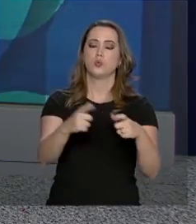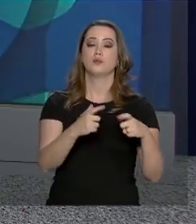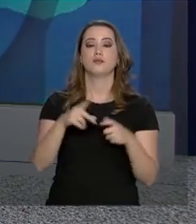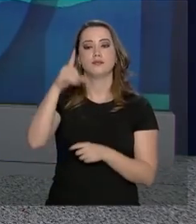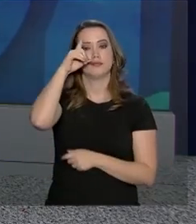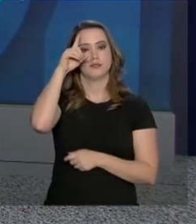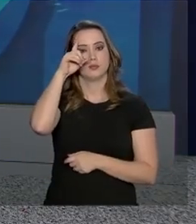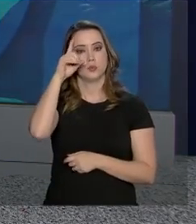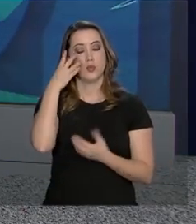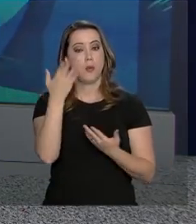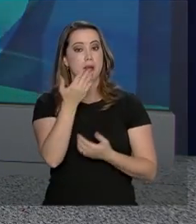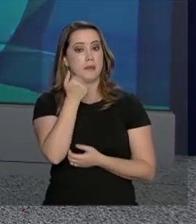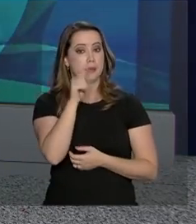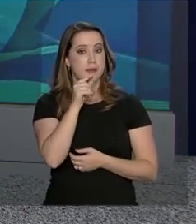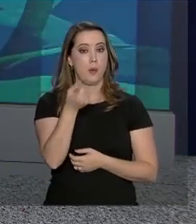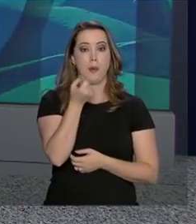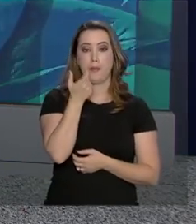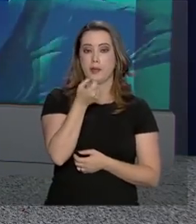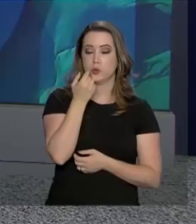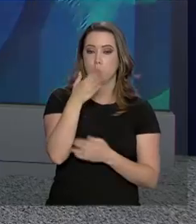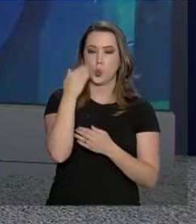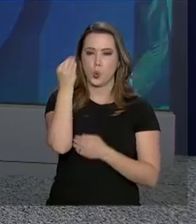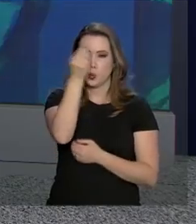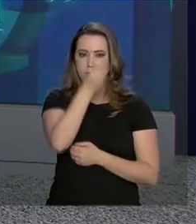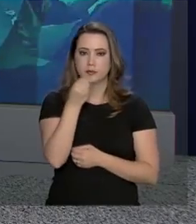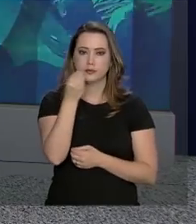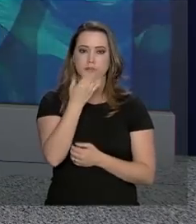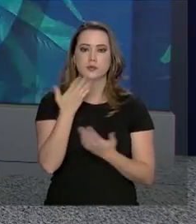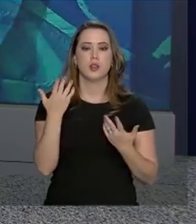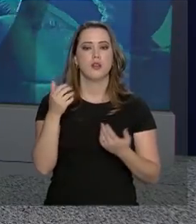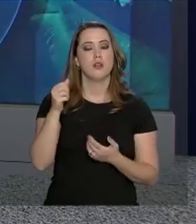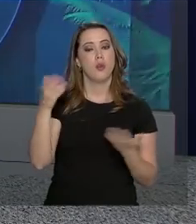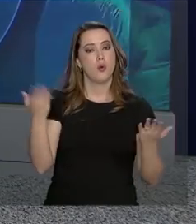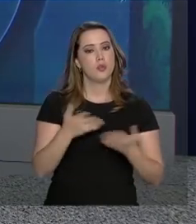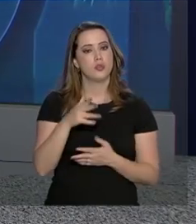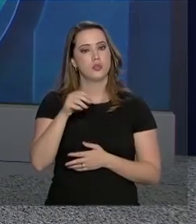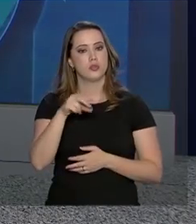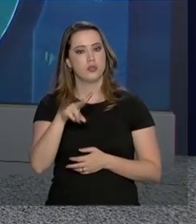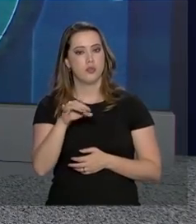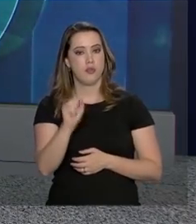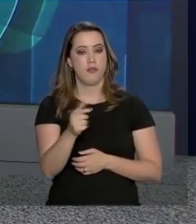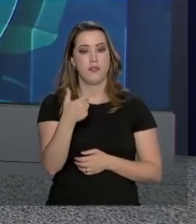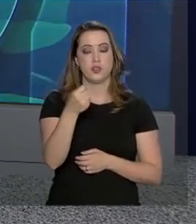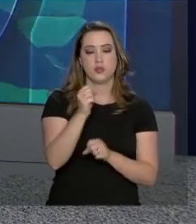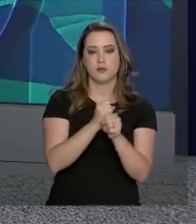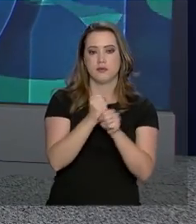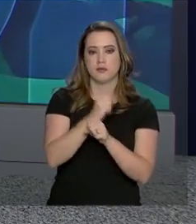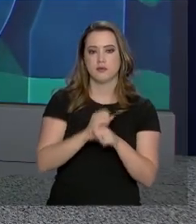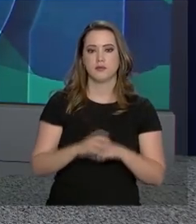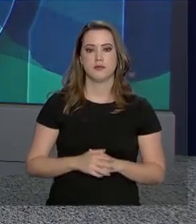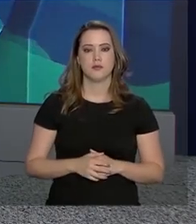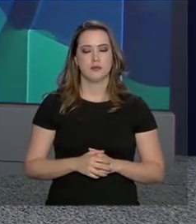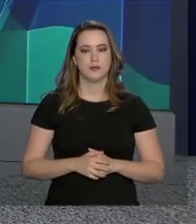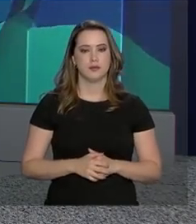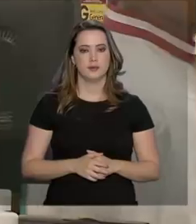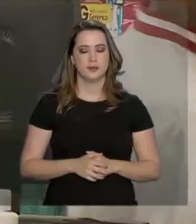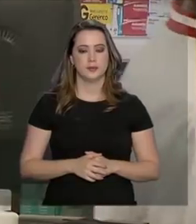áreas do nosso dia a dia, como alimentação, remédios e cosméticos. Hoje, a Anvisa completa 20 anos.